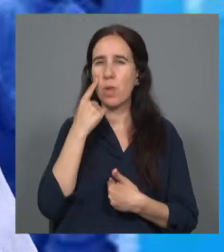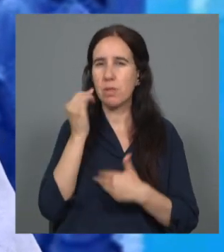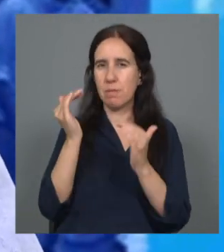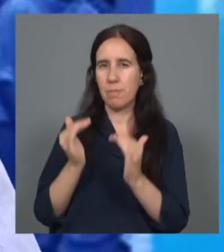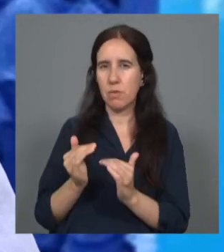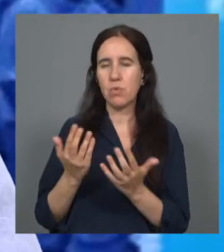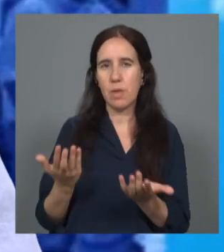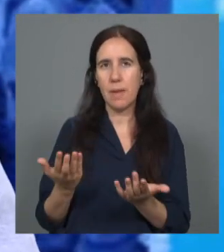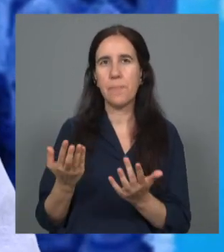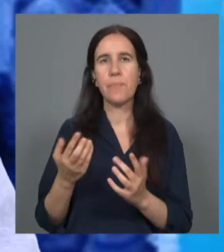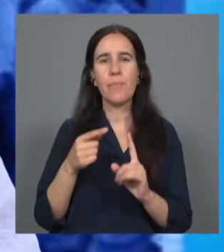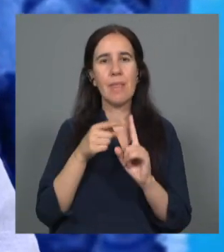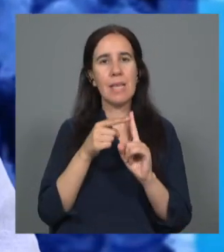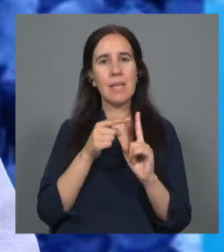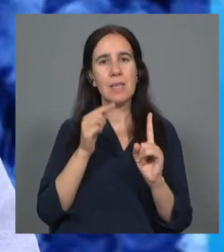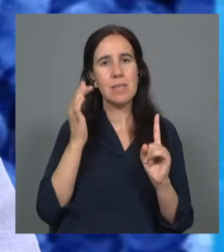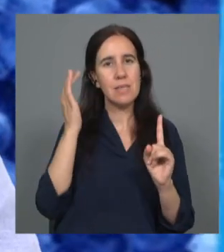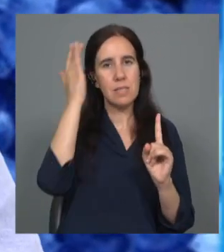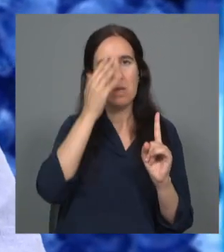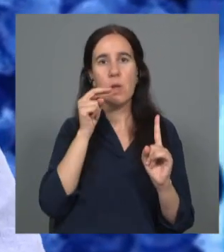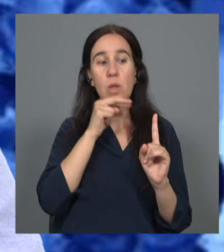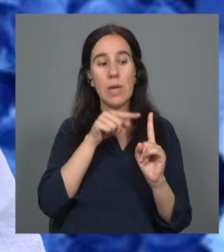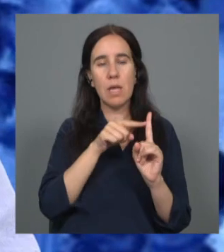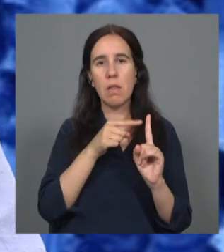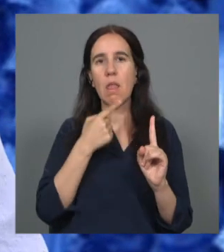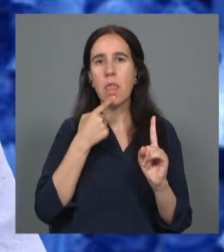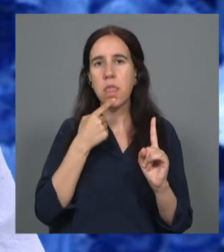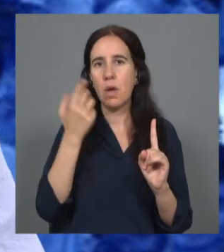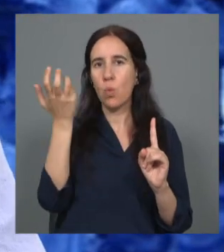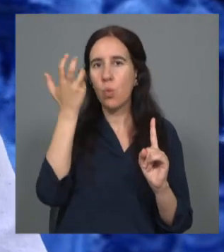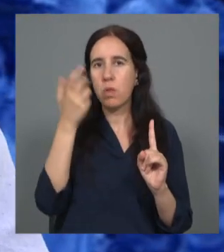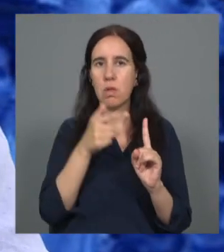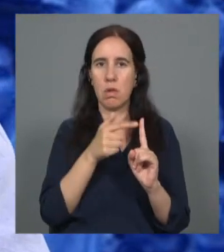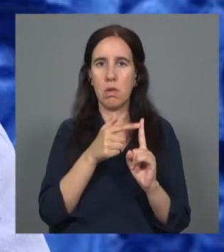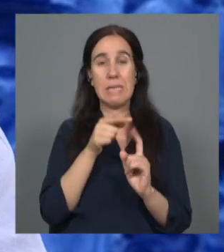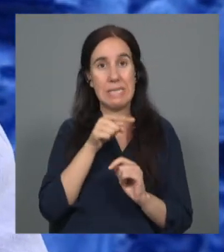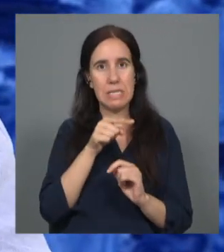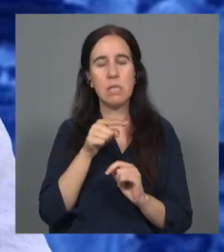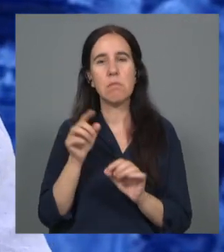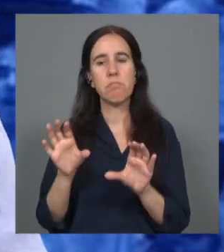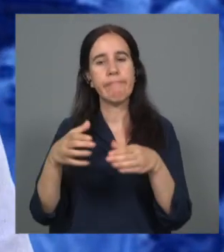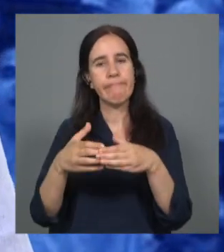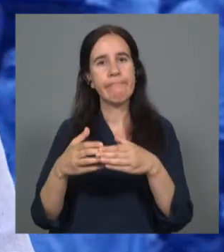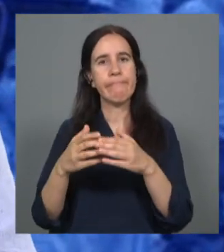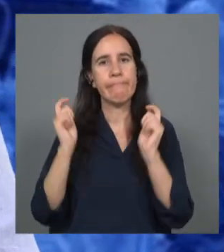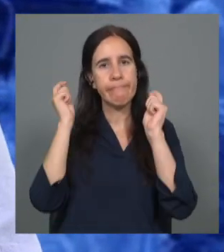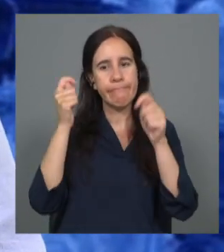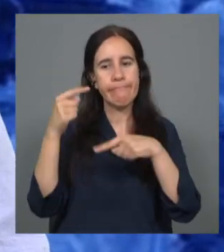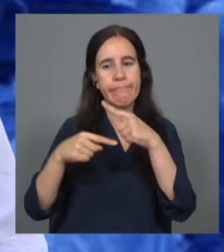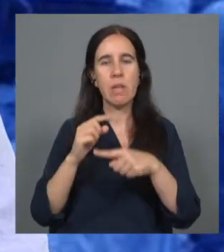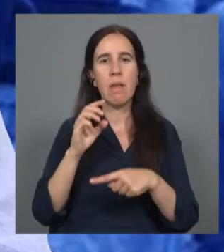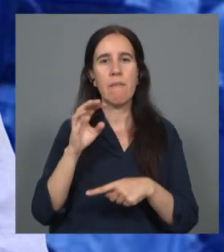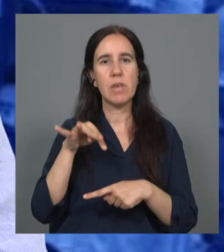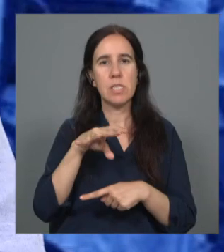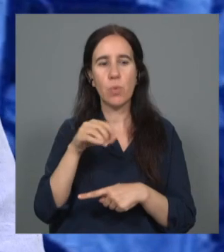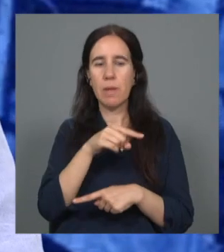parte de como Santo António era uma pessoa culta. E como ele ajudou a própria Ordem Franciscana a perceber que